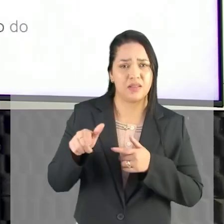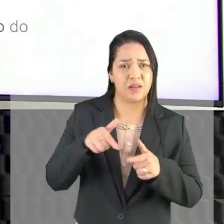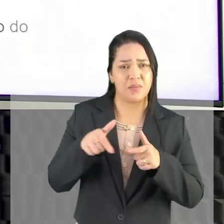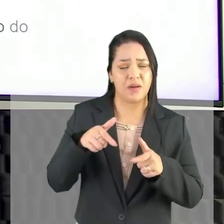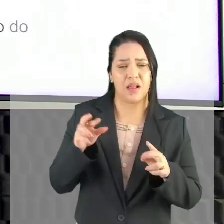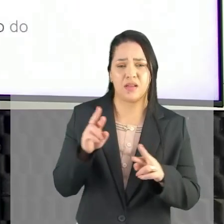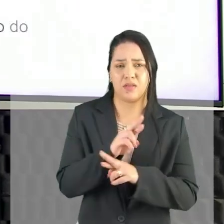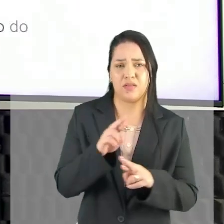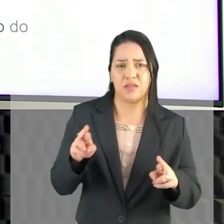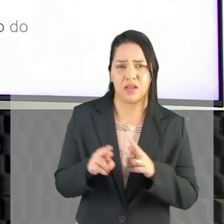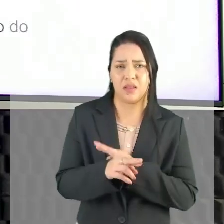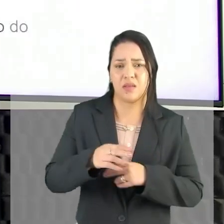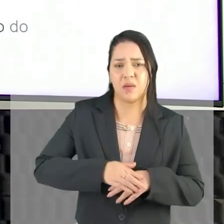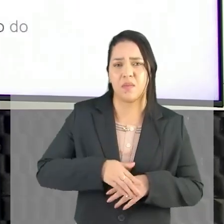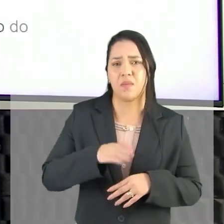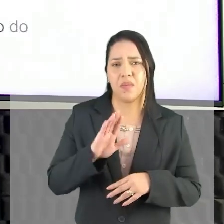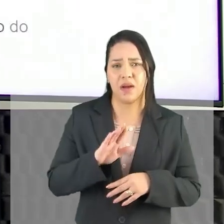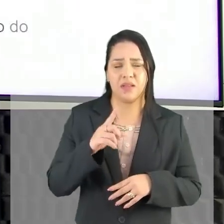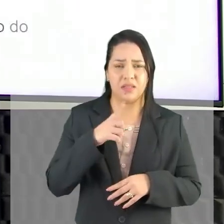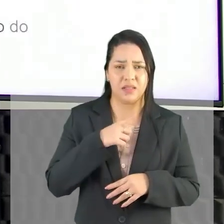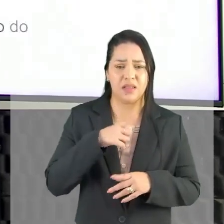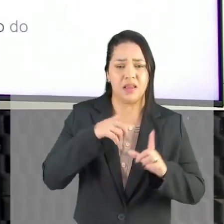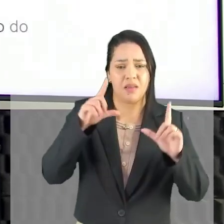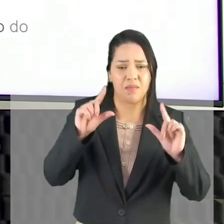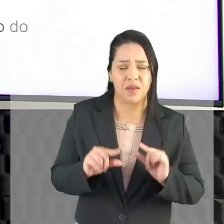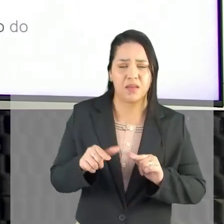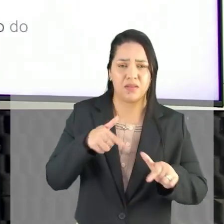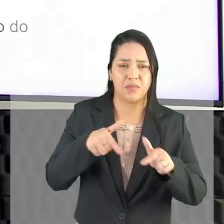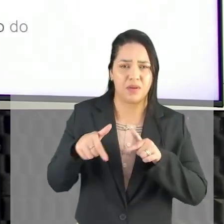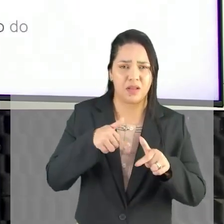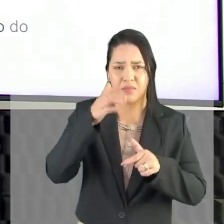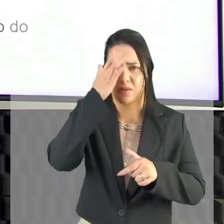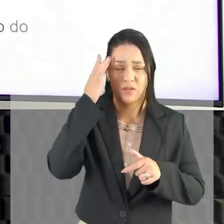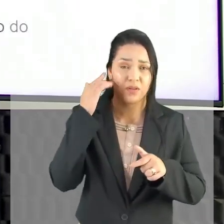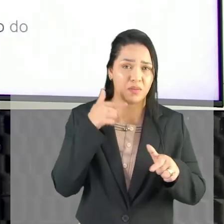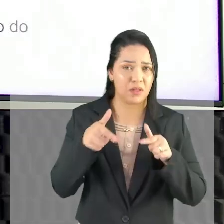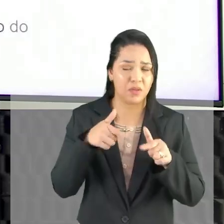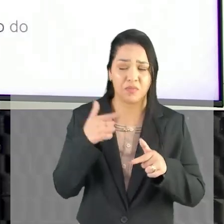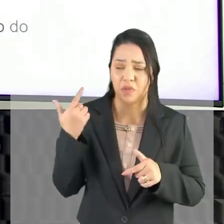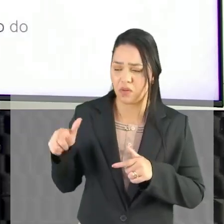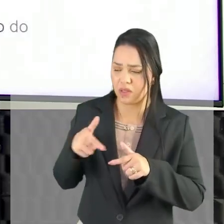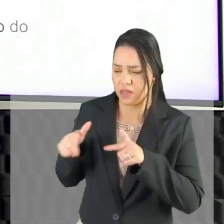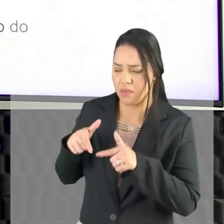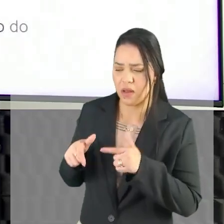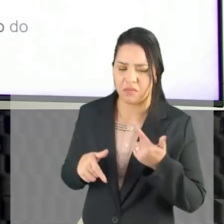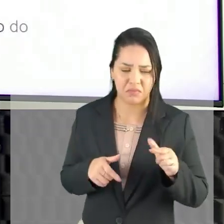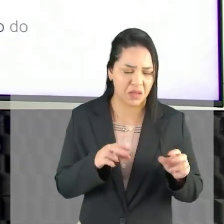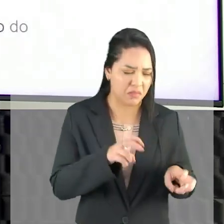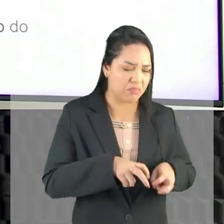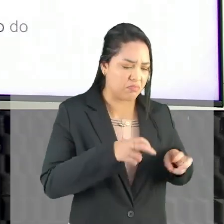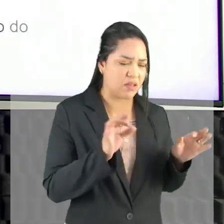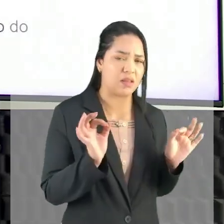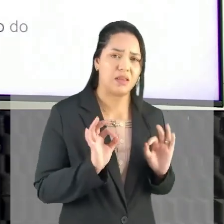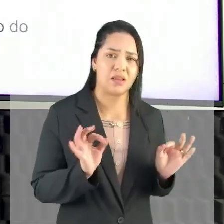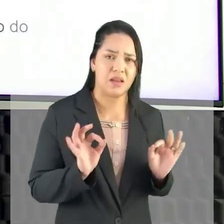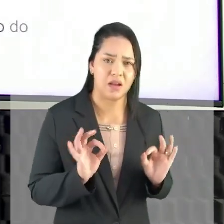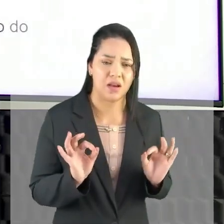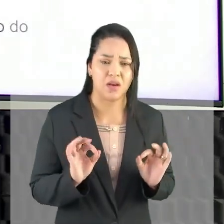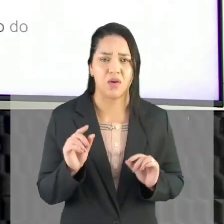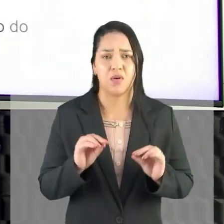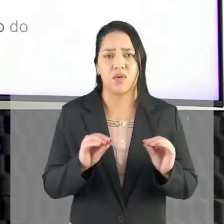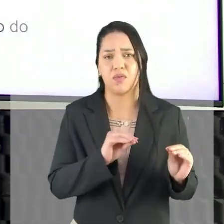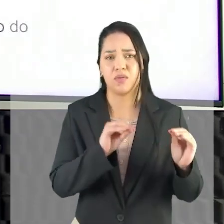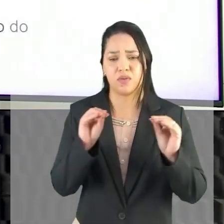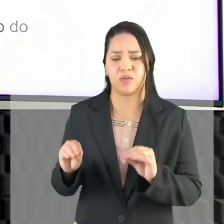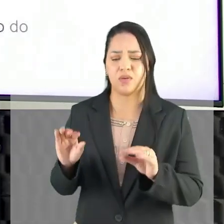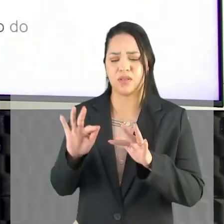associado. Então, quanto mais máquinas, menos trabalhadores. Sem trabalho e sem terra, esses trabalhadores acabam migrando